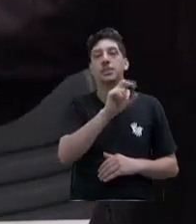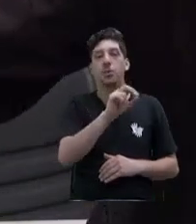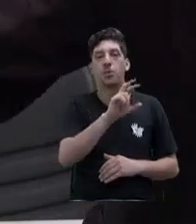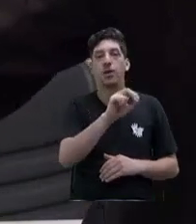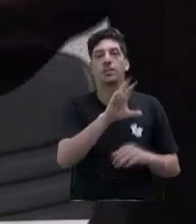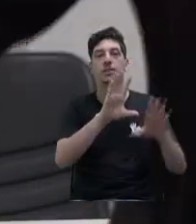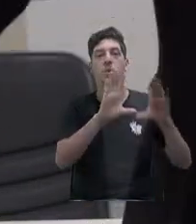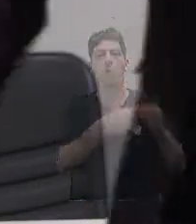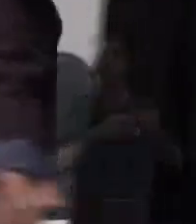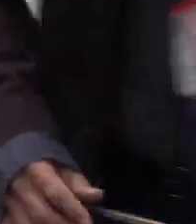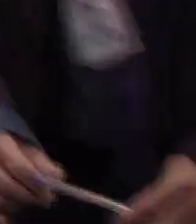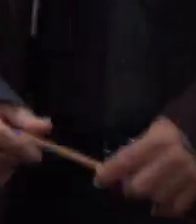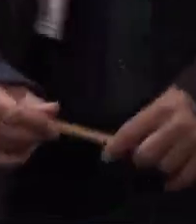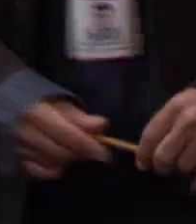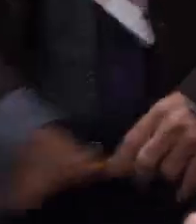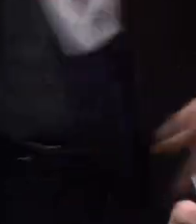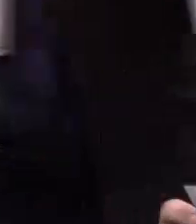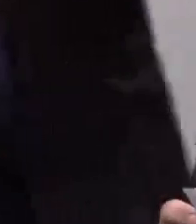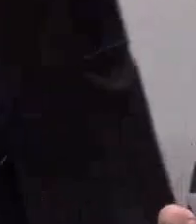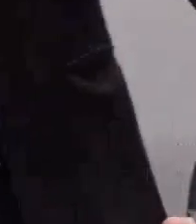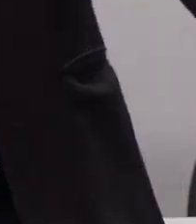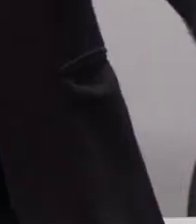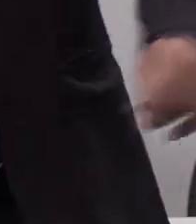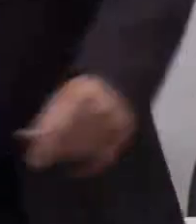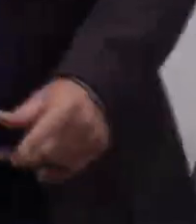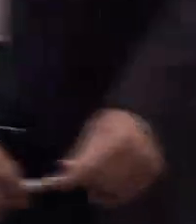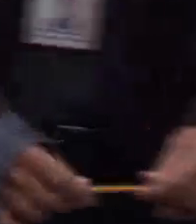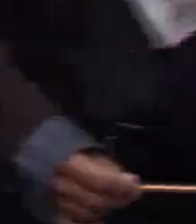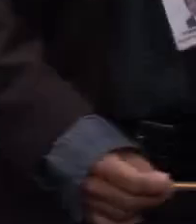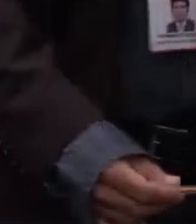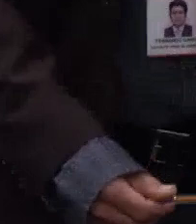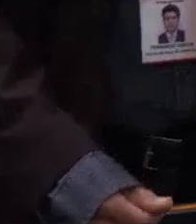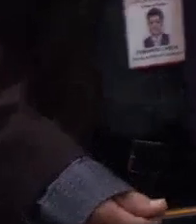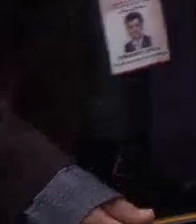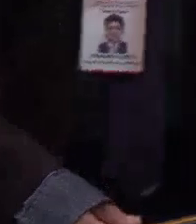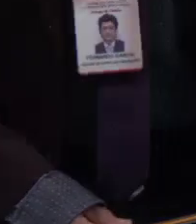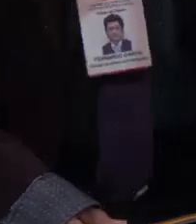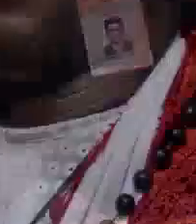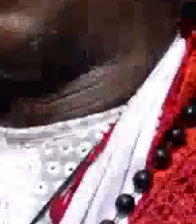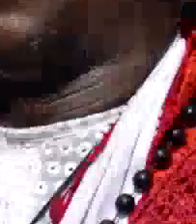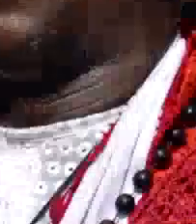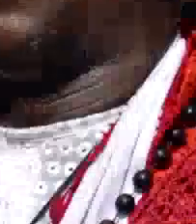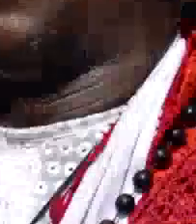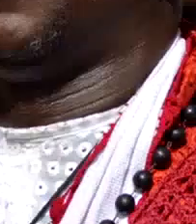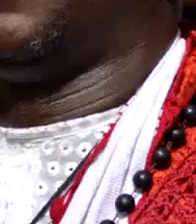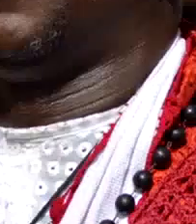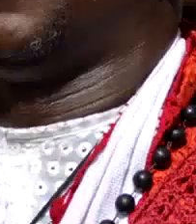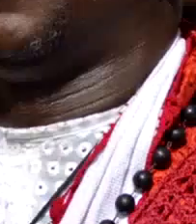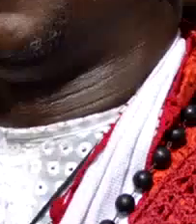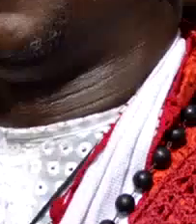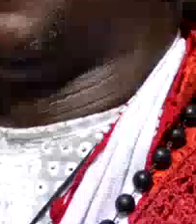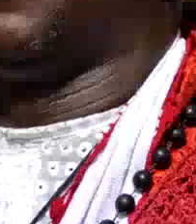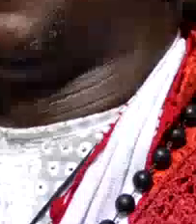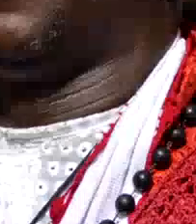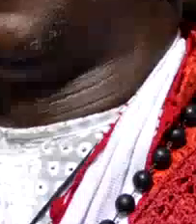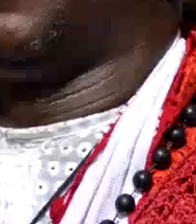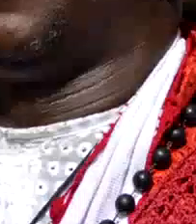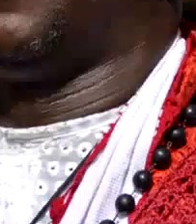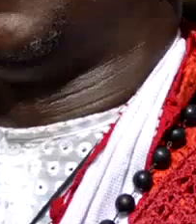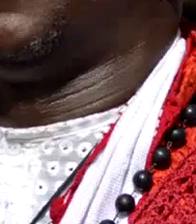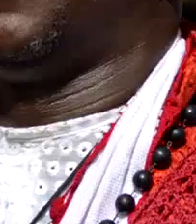congadas cadastrados de 263 municípios, 460 terreiros cadastrados